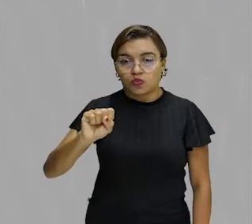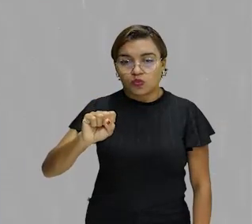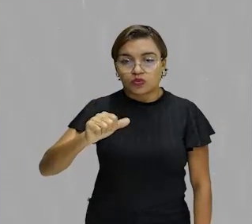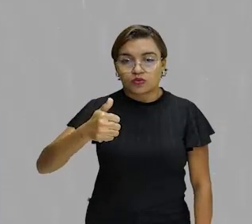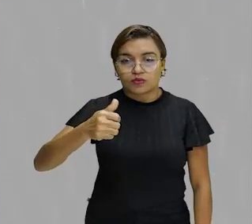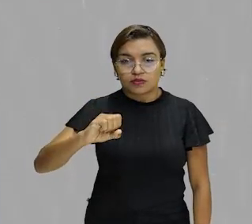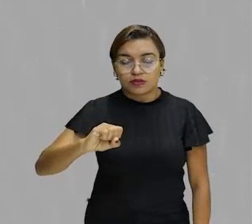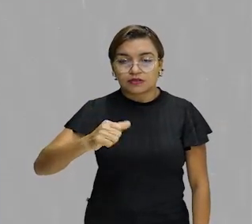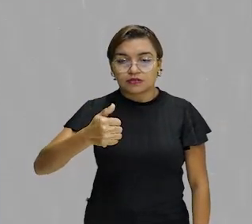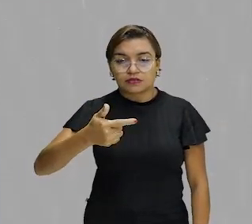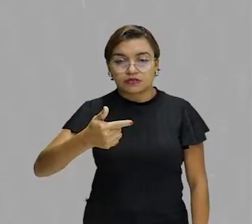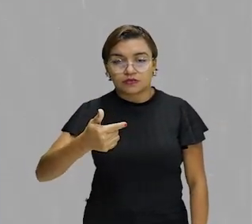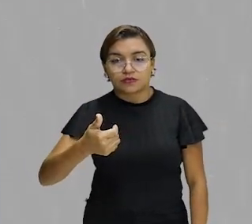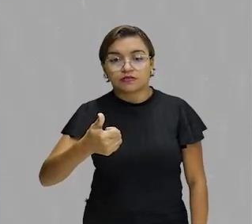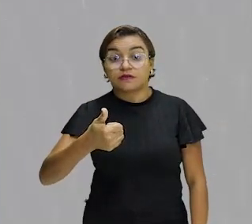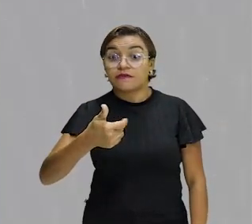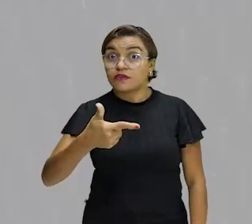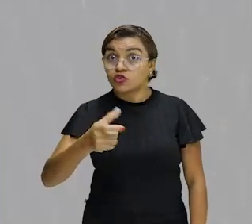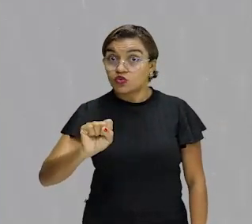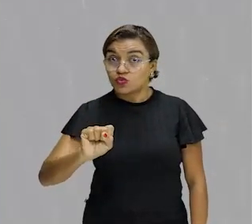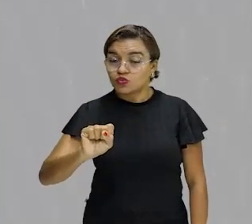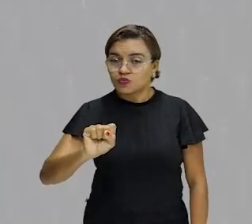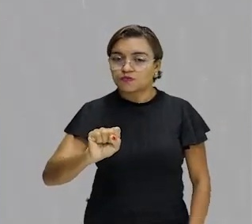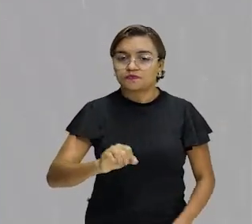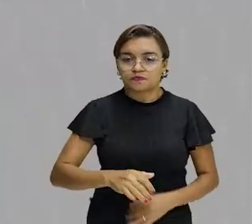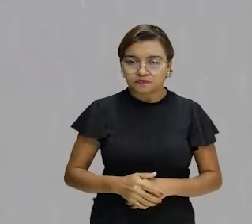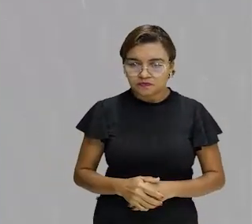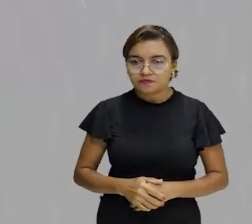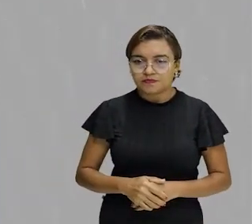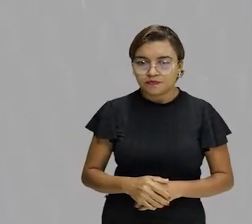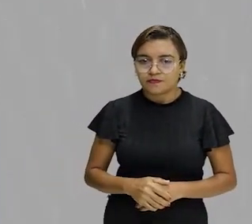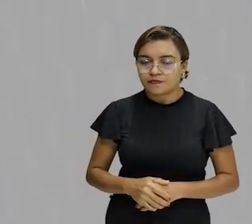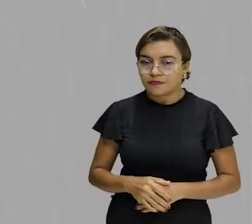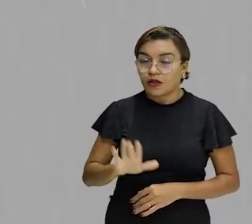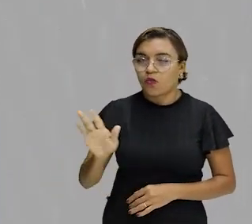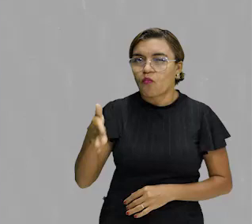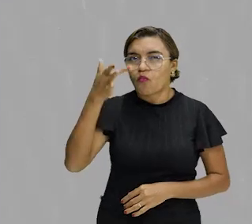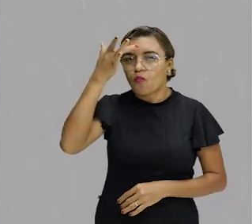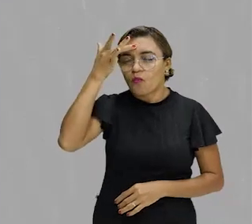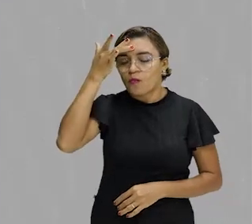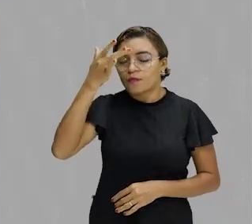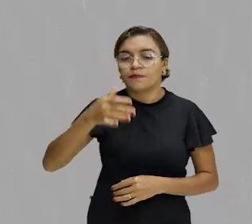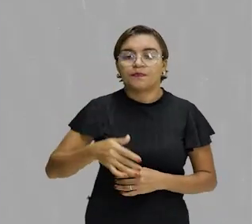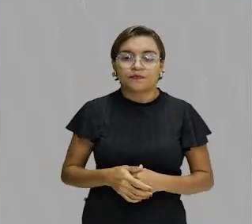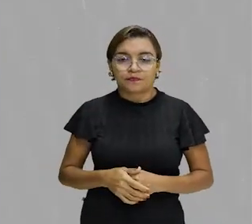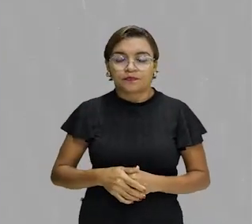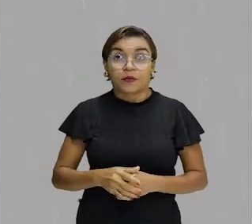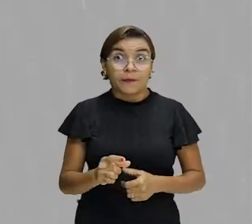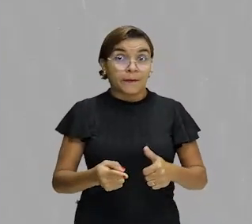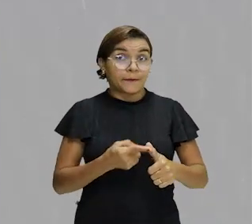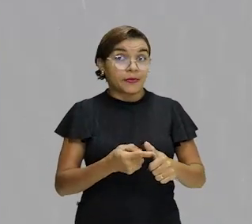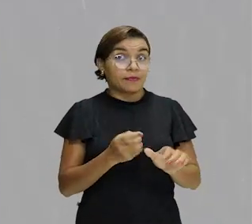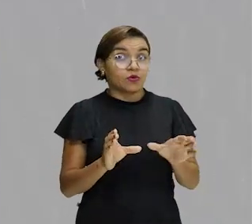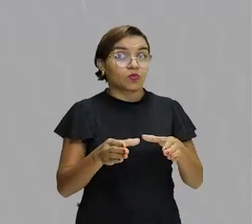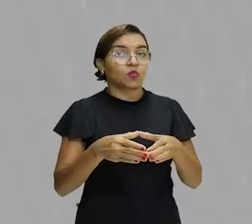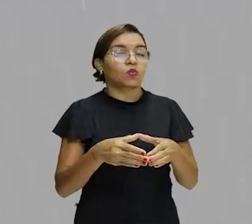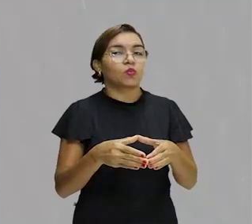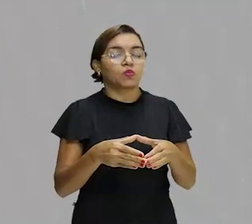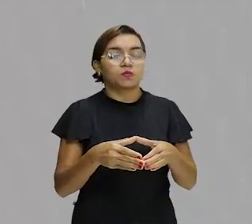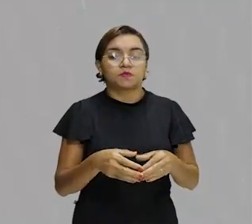esse lado for 3, 3 vezes 4, 12. Se o lado for 7, 7 vezes 4, 28. Então, com